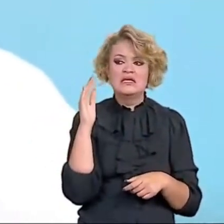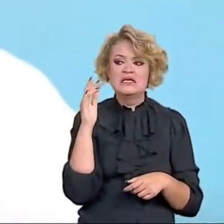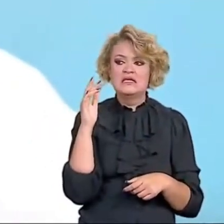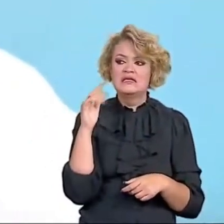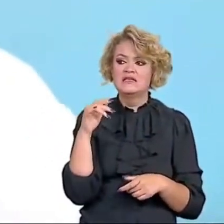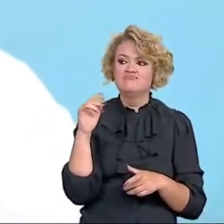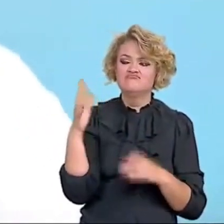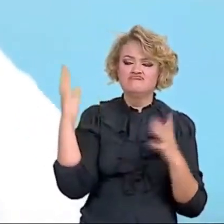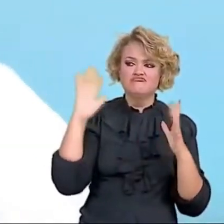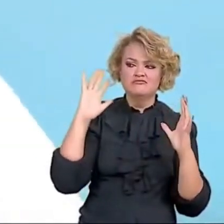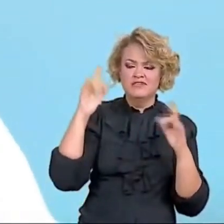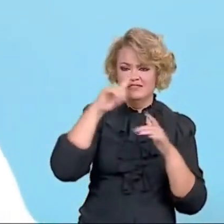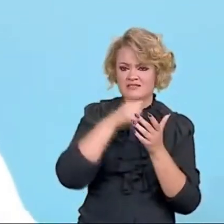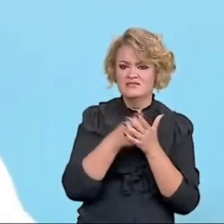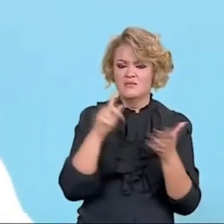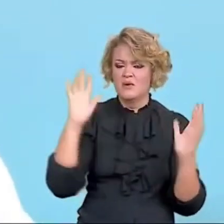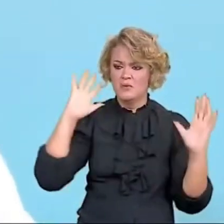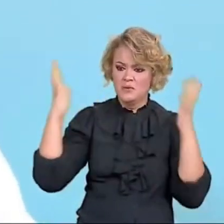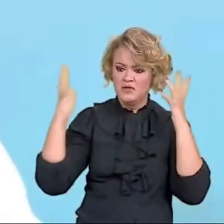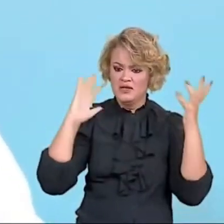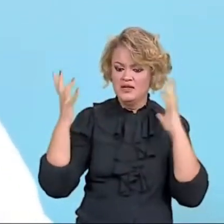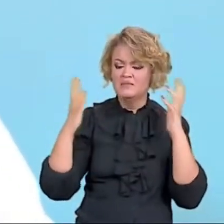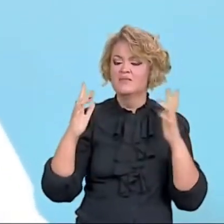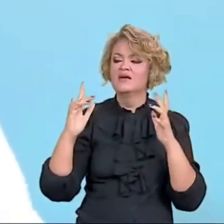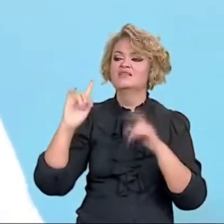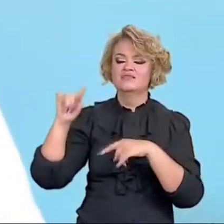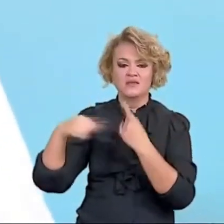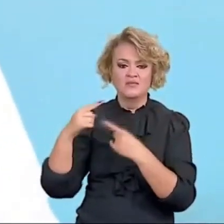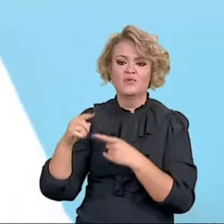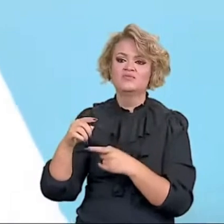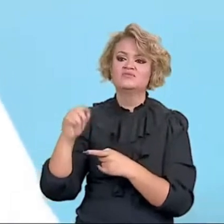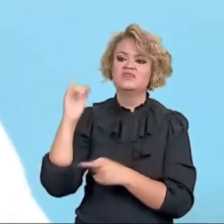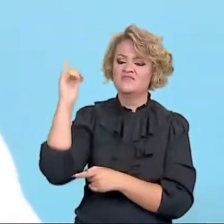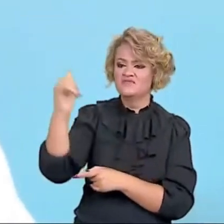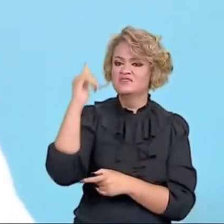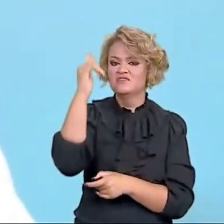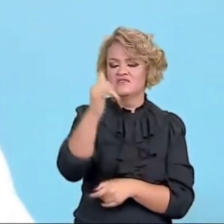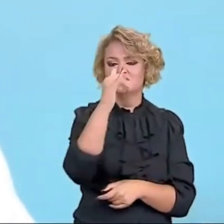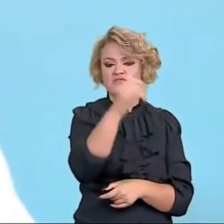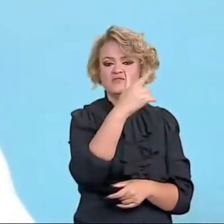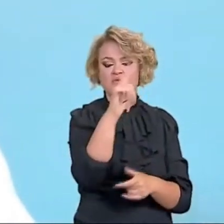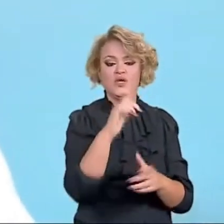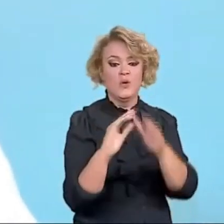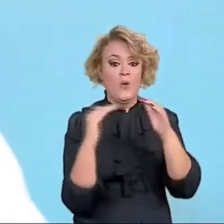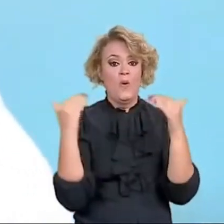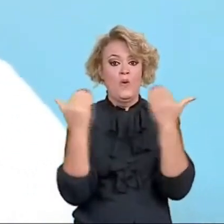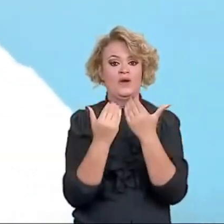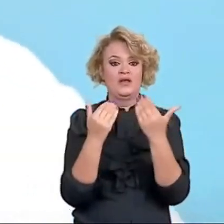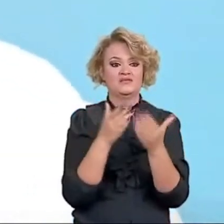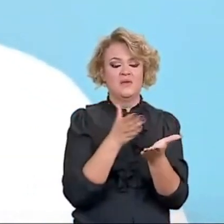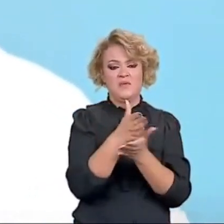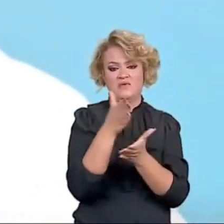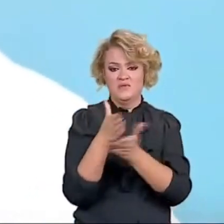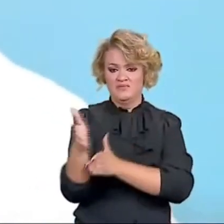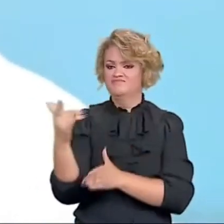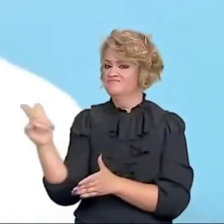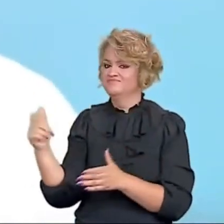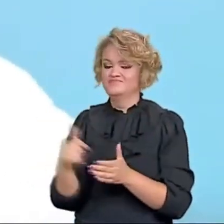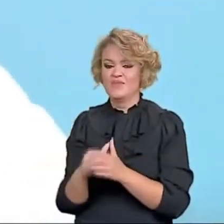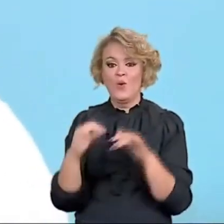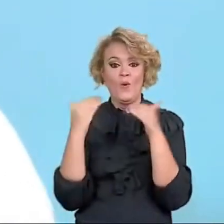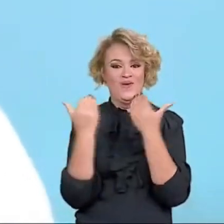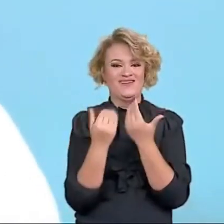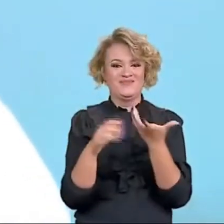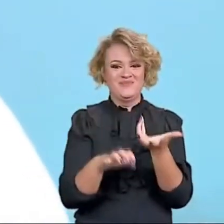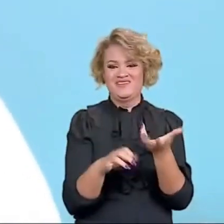de cumprimento, volta para o Estado Nacional e os congressos nem sempre aprovam. E aí as coisas não